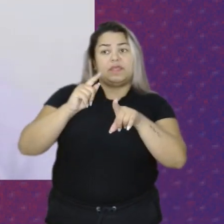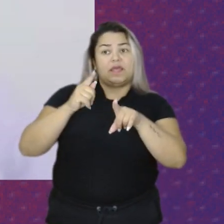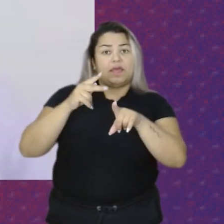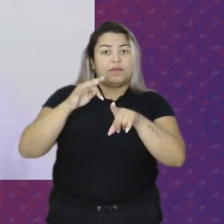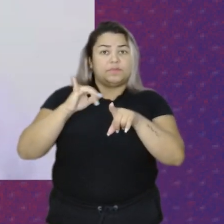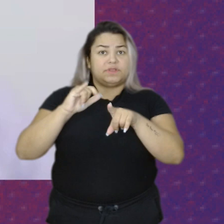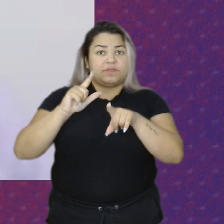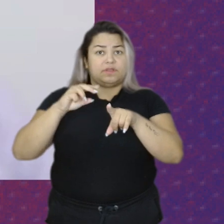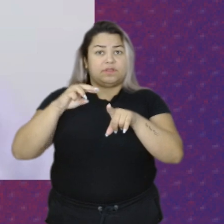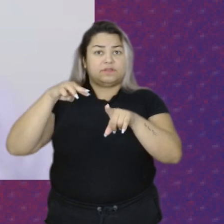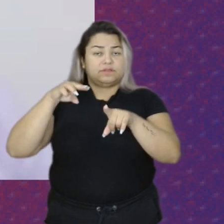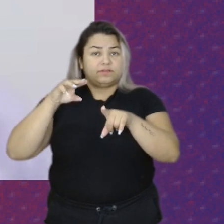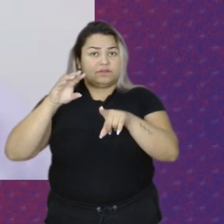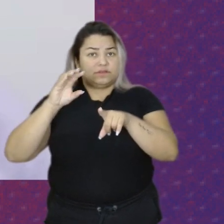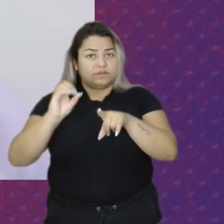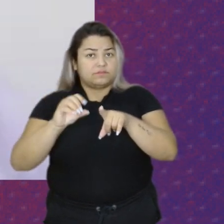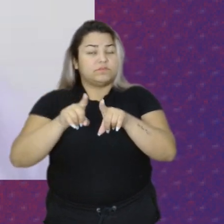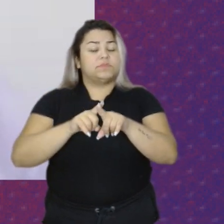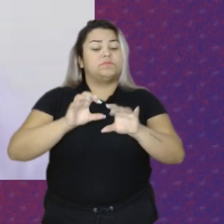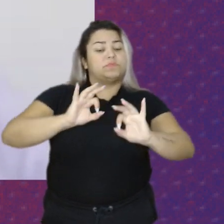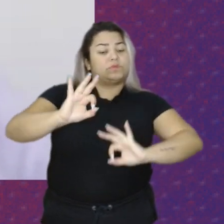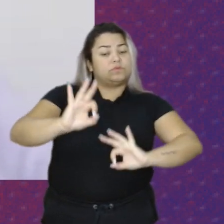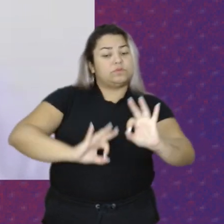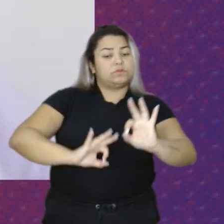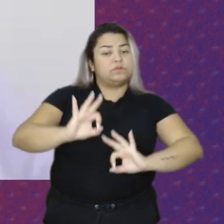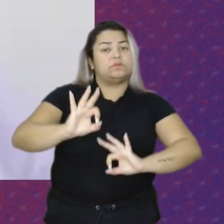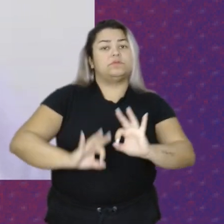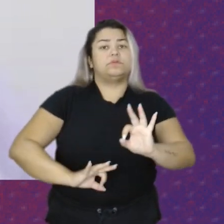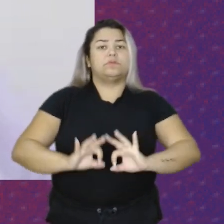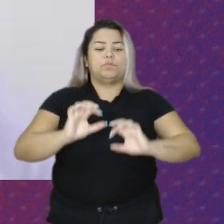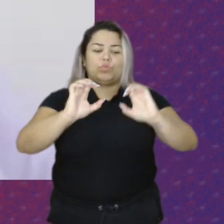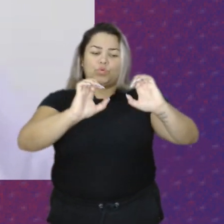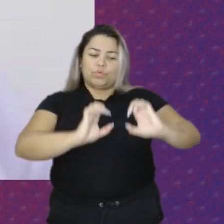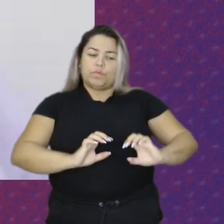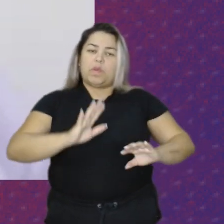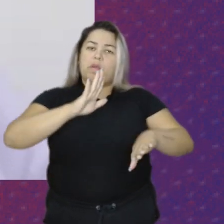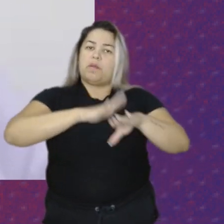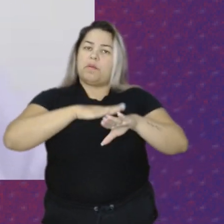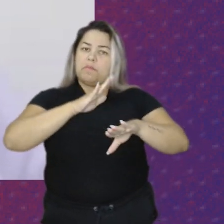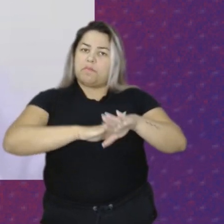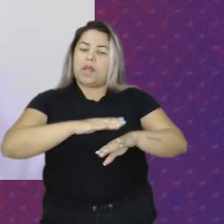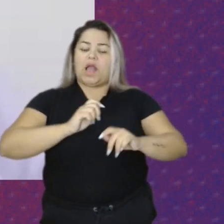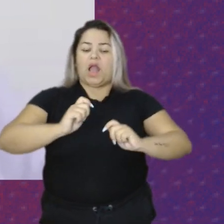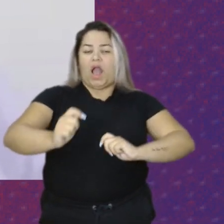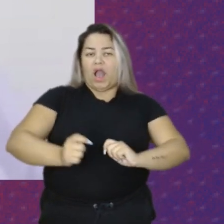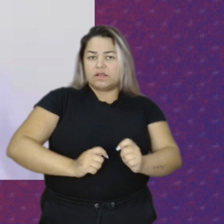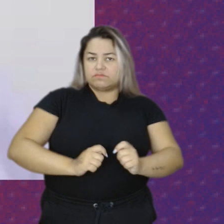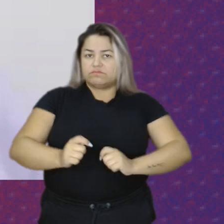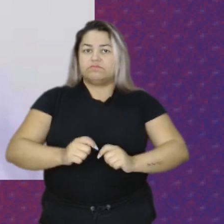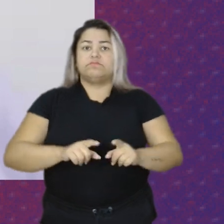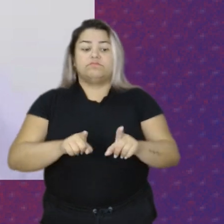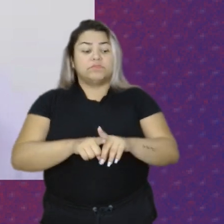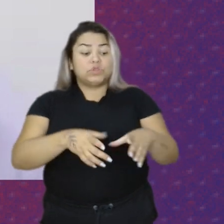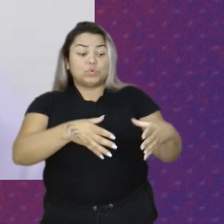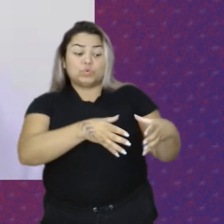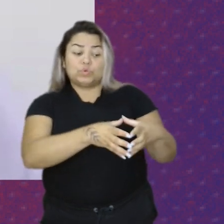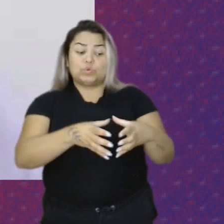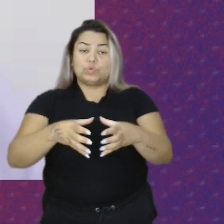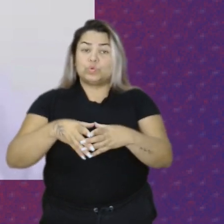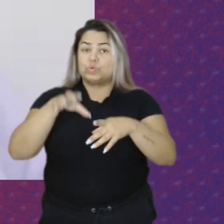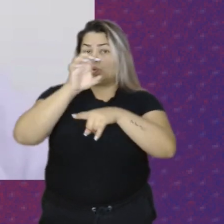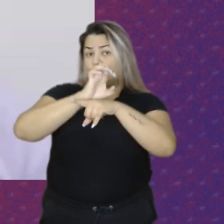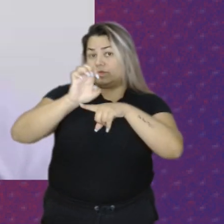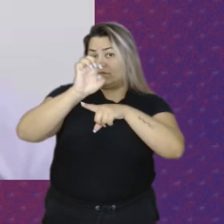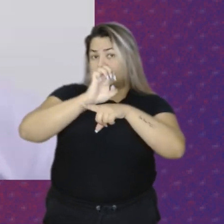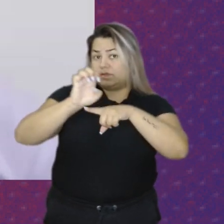anticapitalista, e que se organiza, se estrutura nas articulações de seus agrupamentos nos